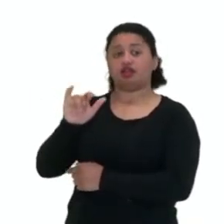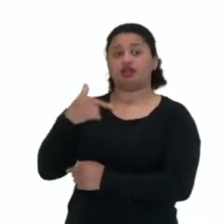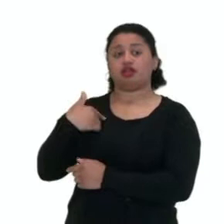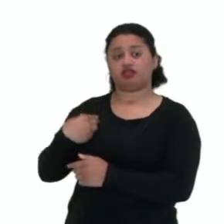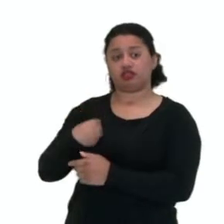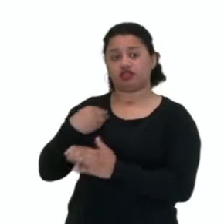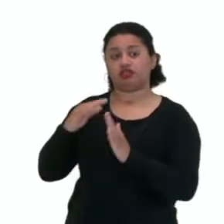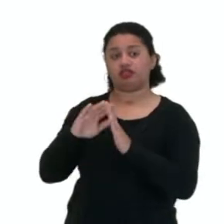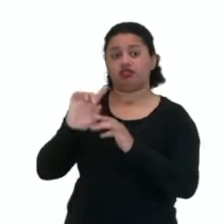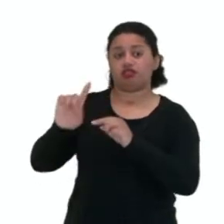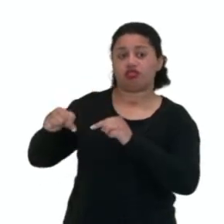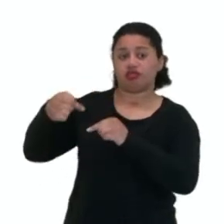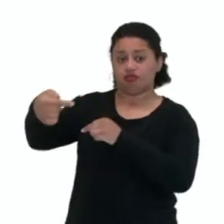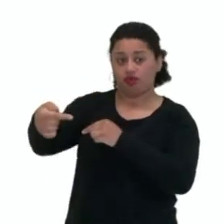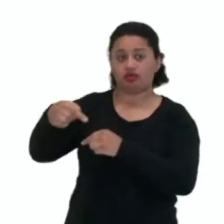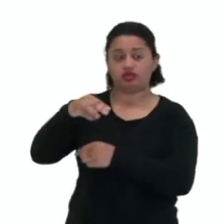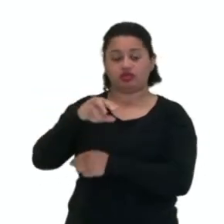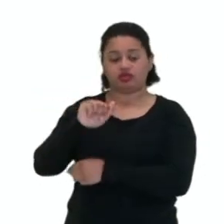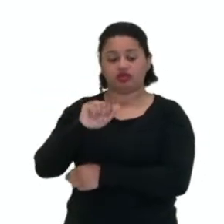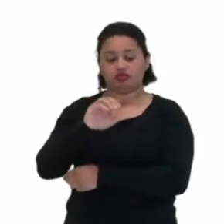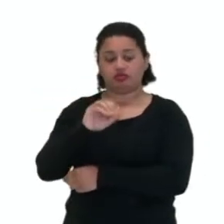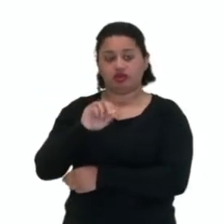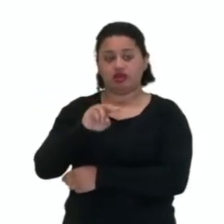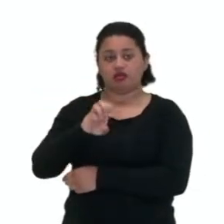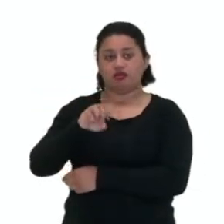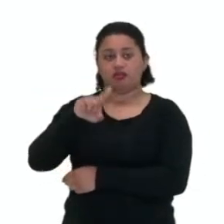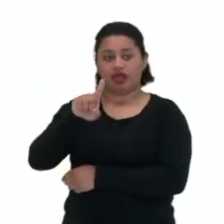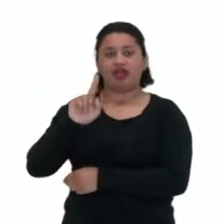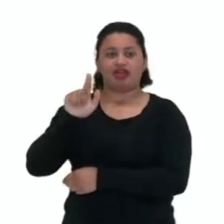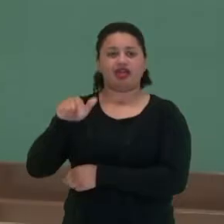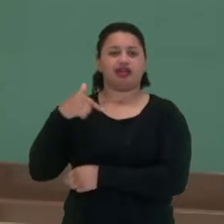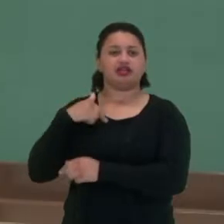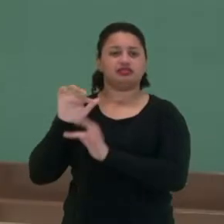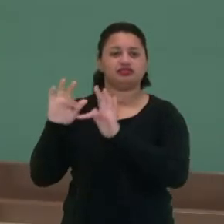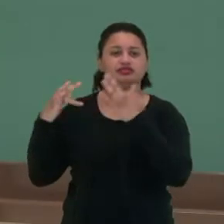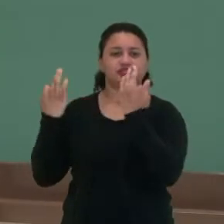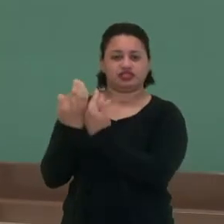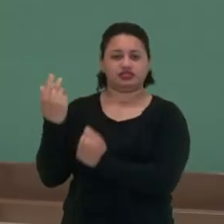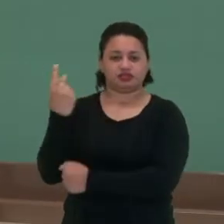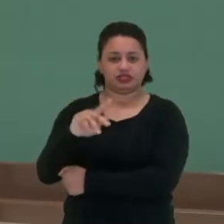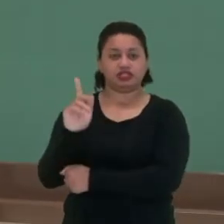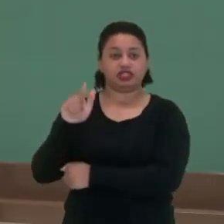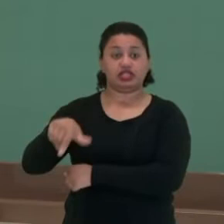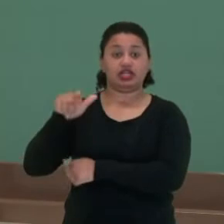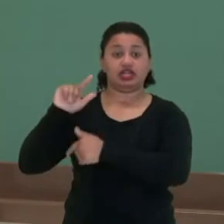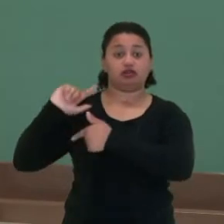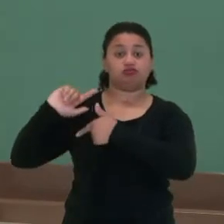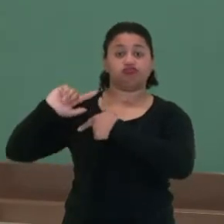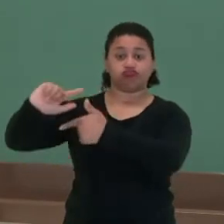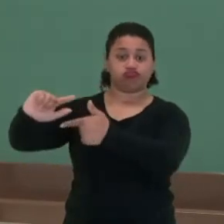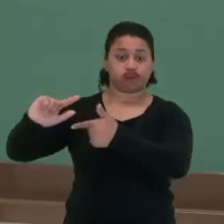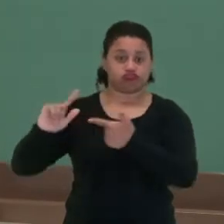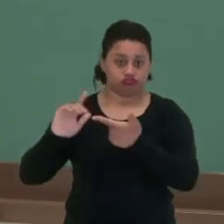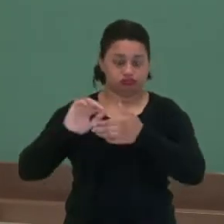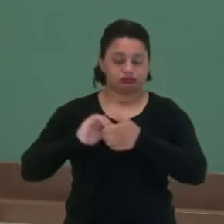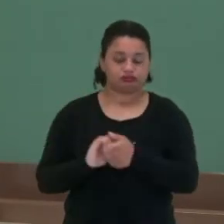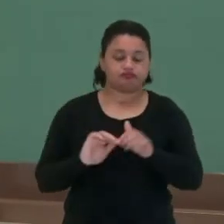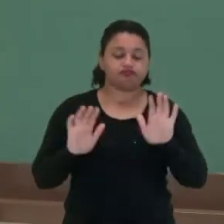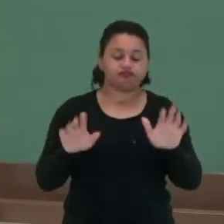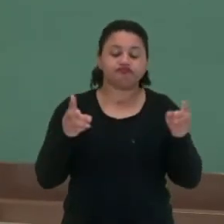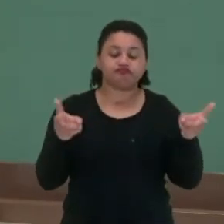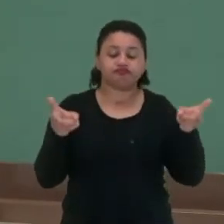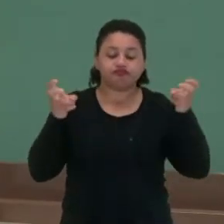601 e 661, genro de Maomé, e que era um tradicionalista. Então a gente percebe